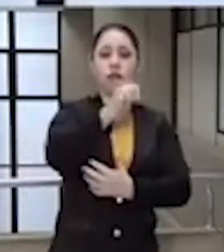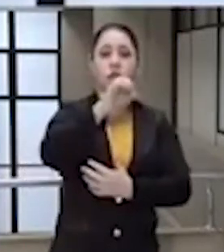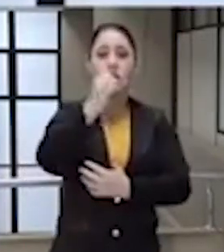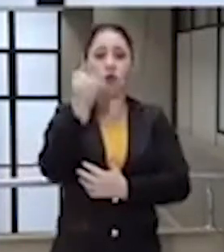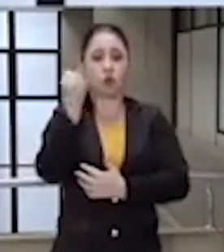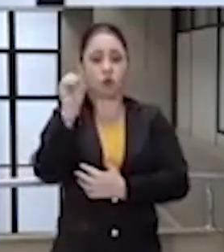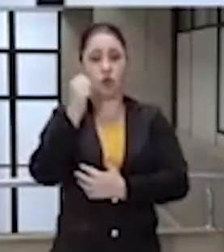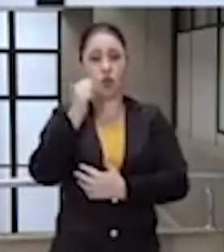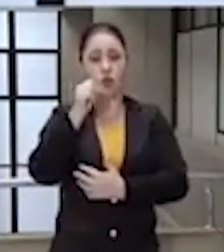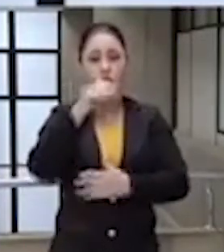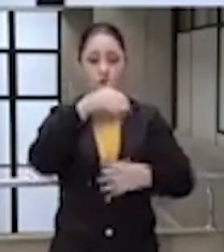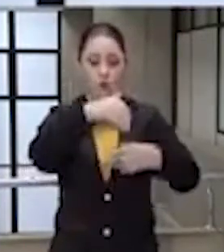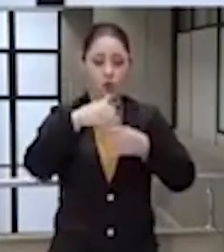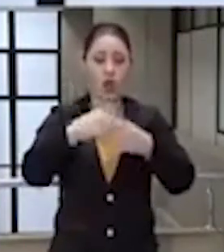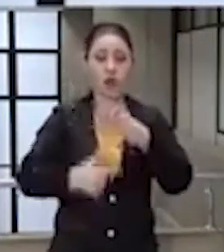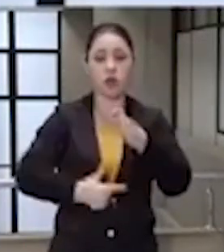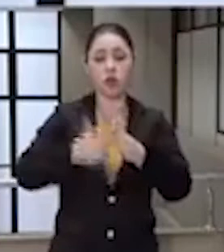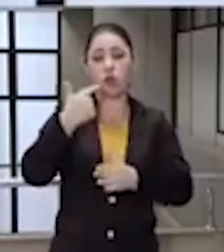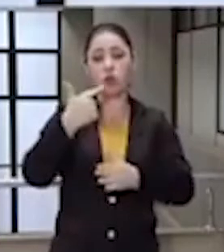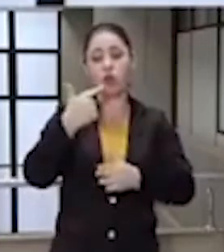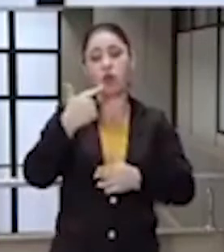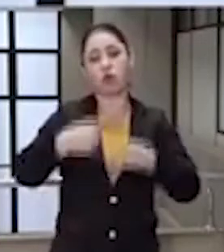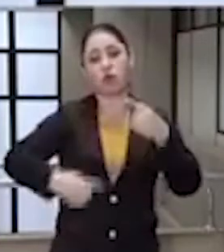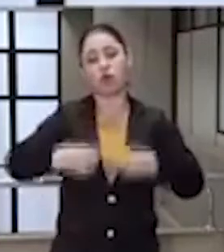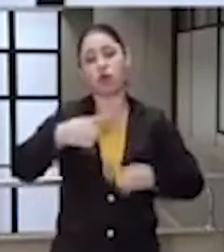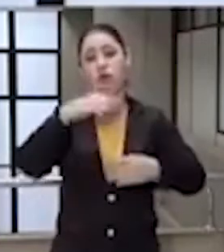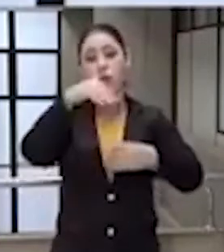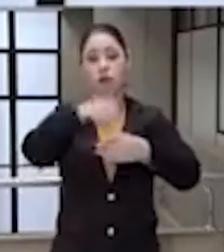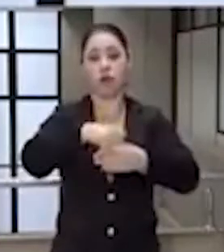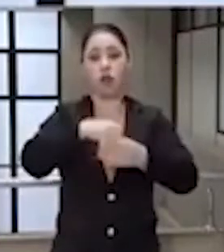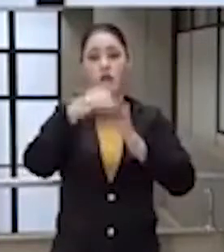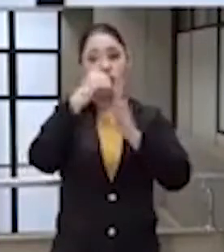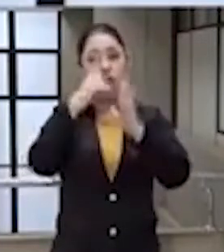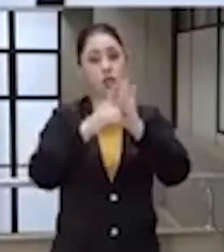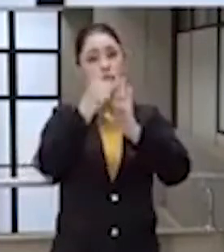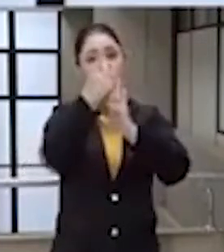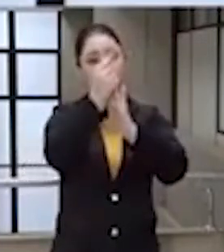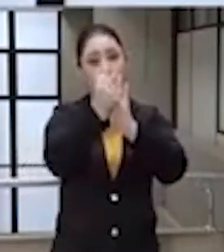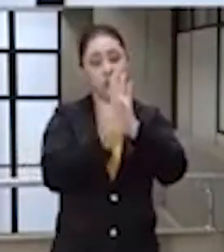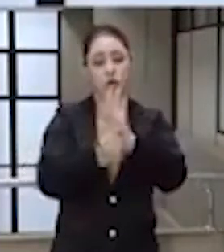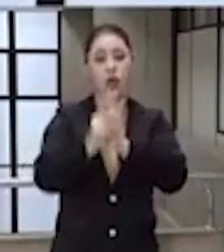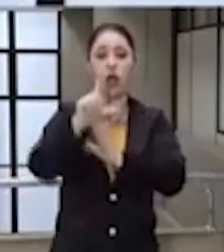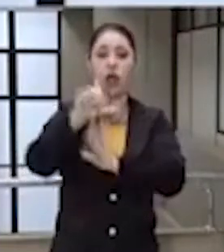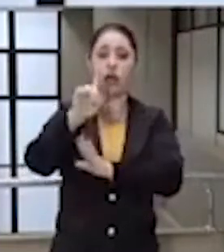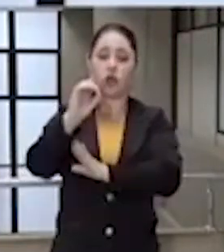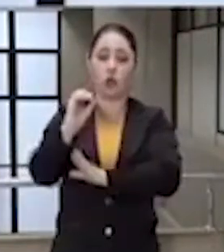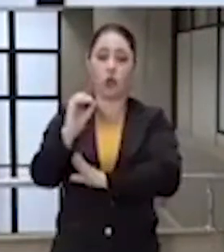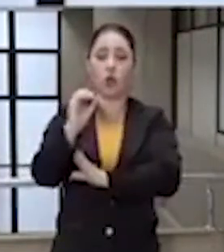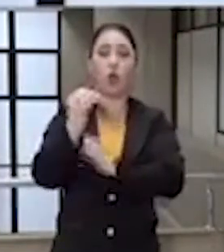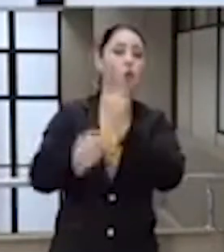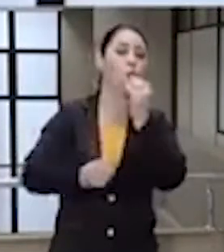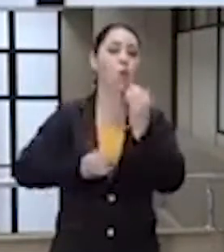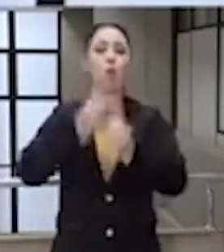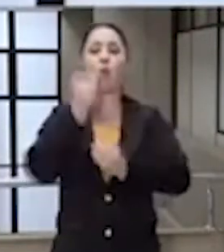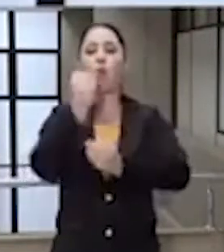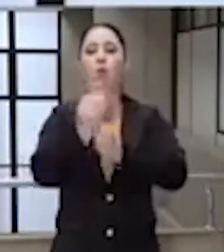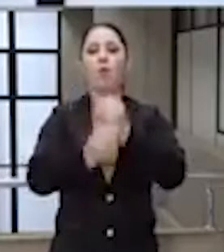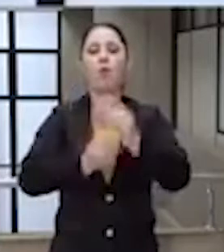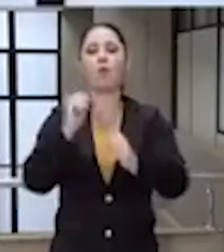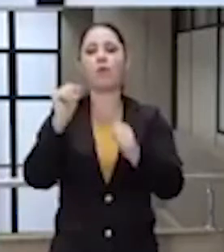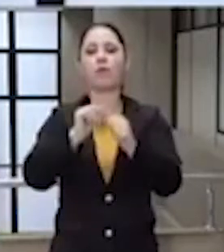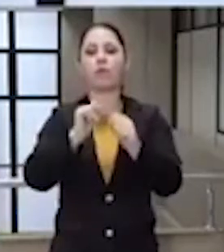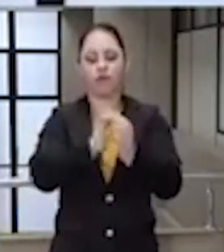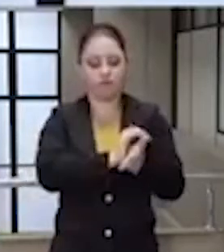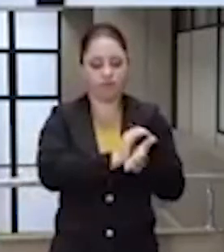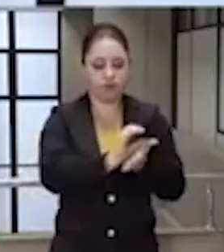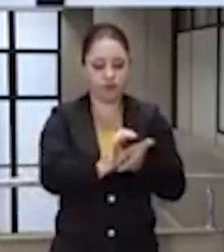108, ele foi votado em segunda discussão e votação, é a lei de diretrizes orçamentárias, ou seja, o planejamento de como vai ser aí feito o